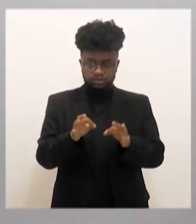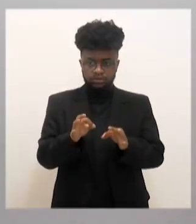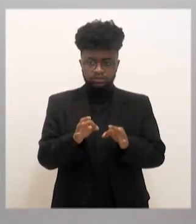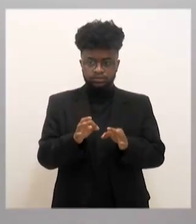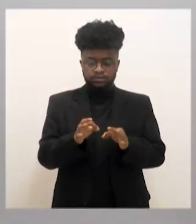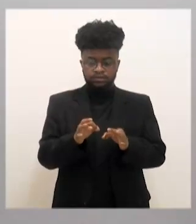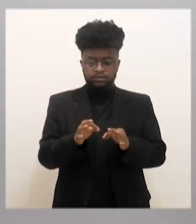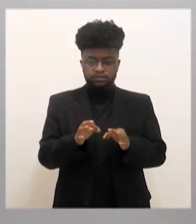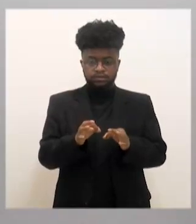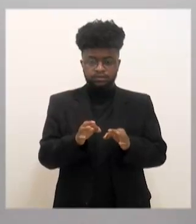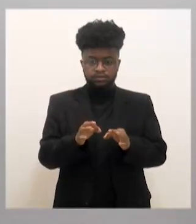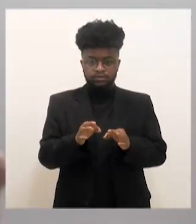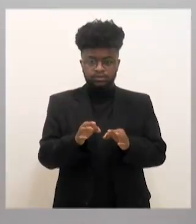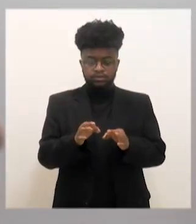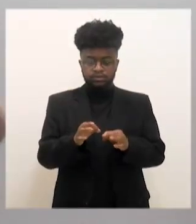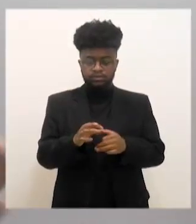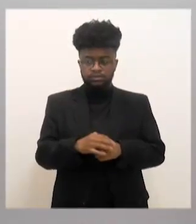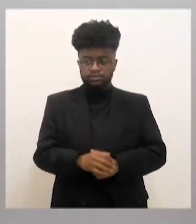tem